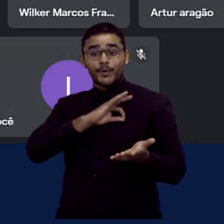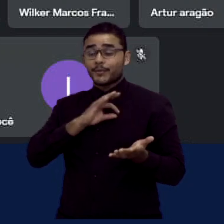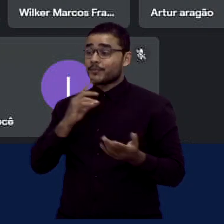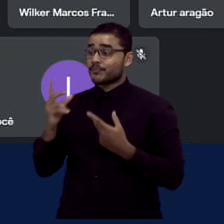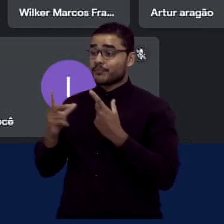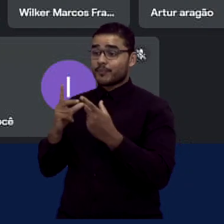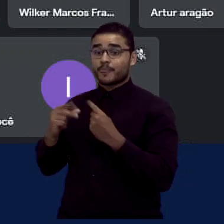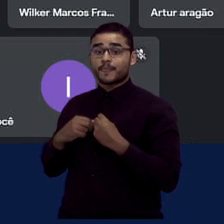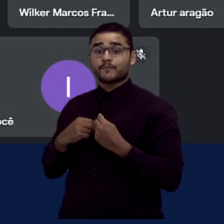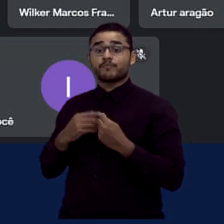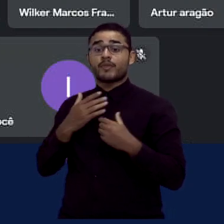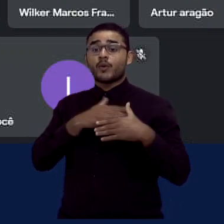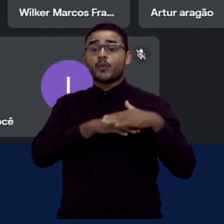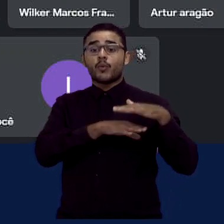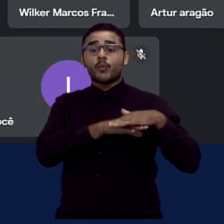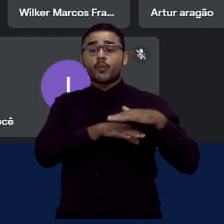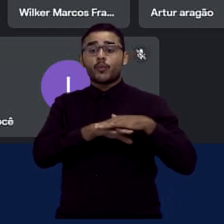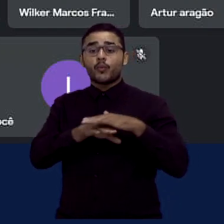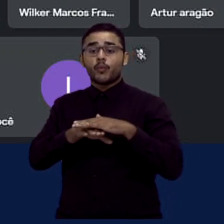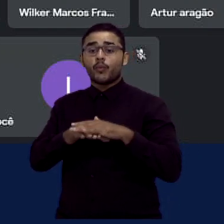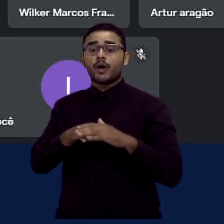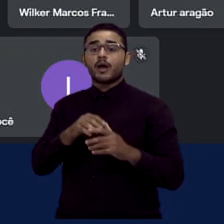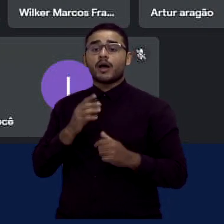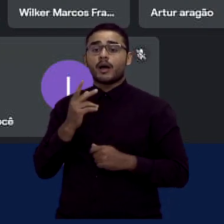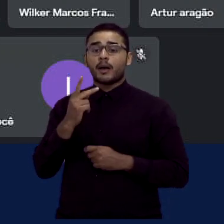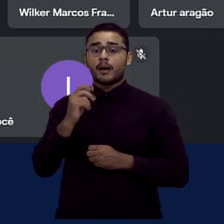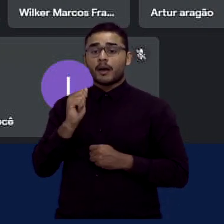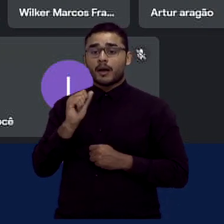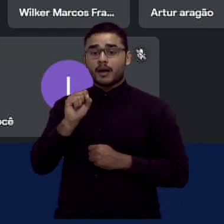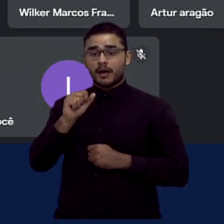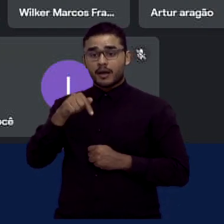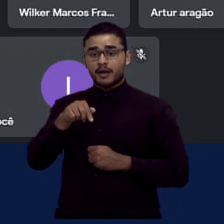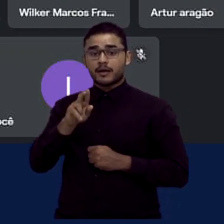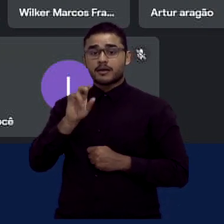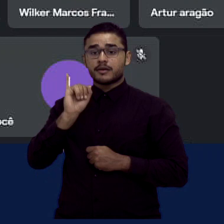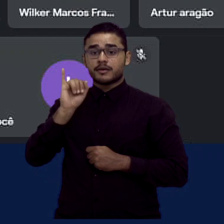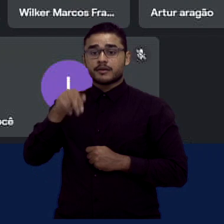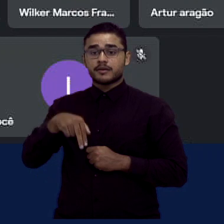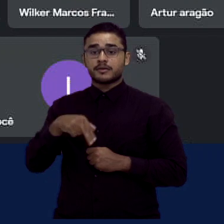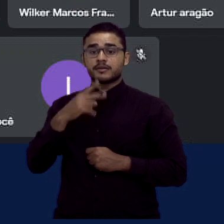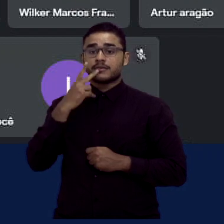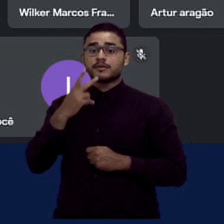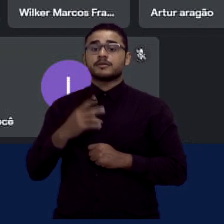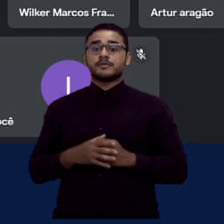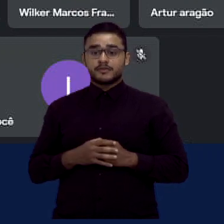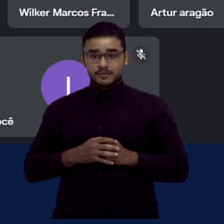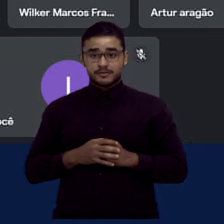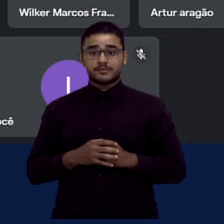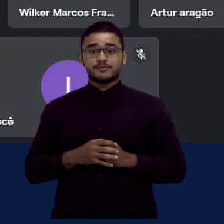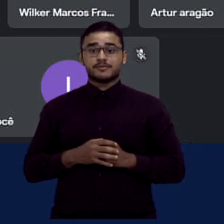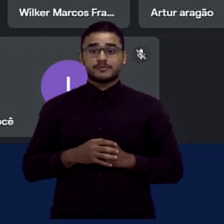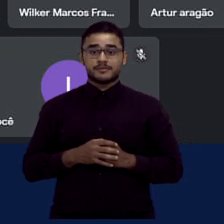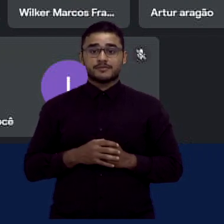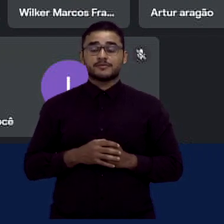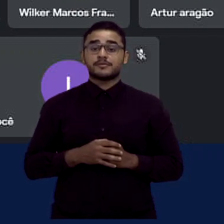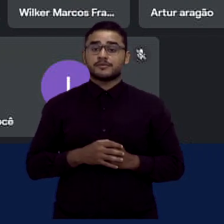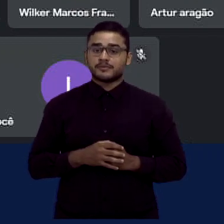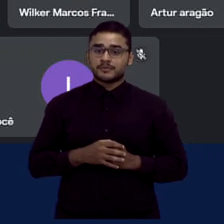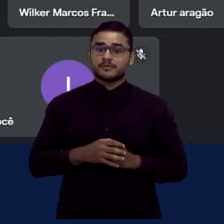colecionava o Pasquim. Inclusive, o Angeli, acho que foi... Não foi o Angeli, acho que foi o Adão Iturrusgaray. Eu não lembro se foi